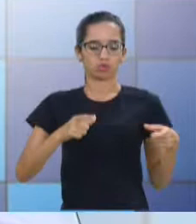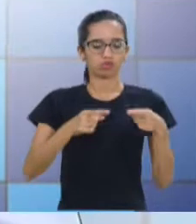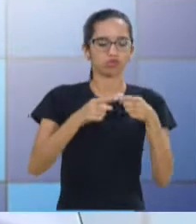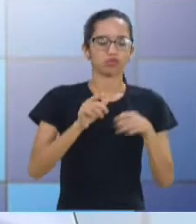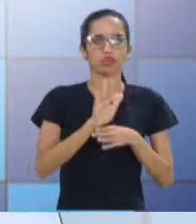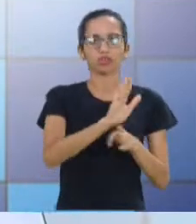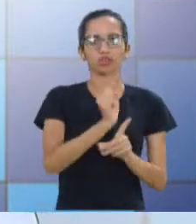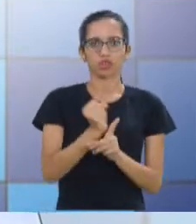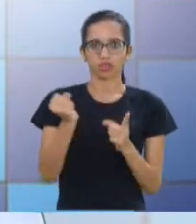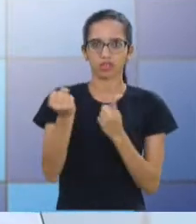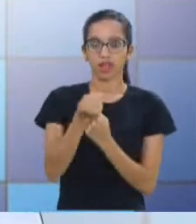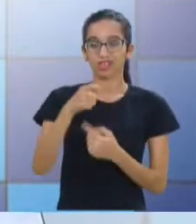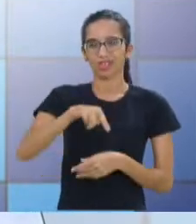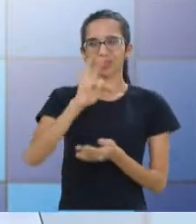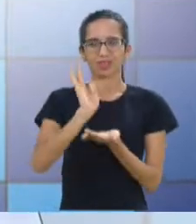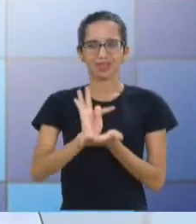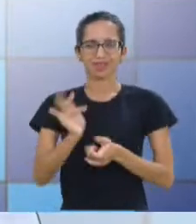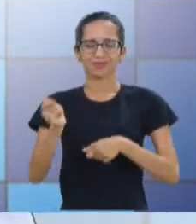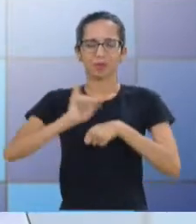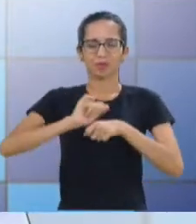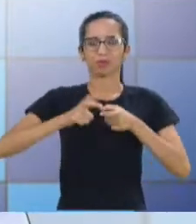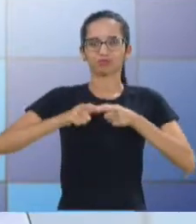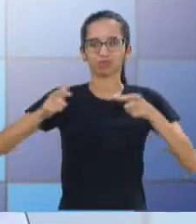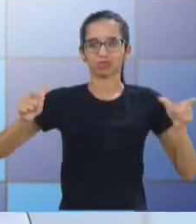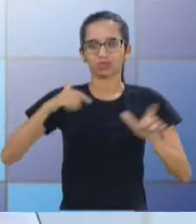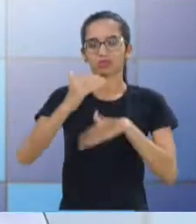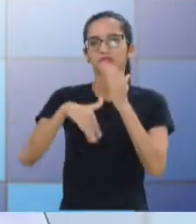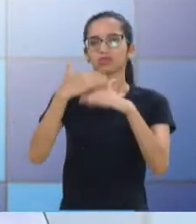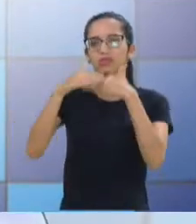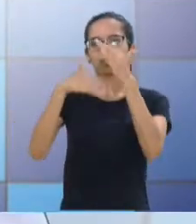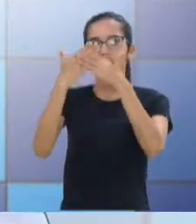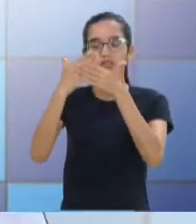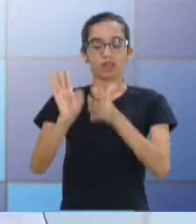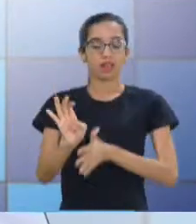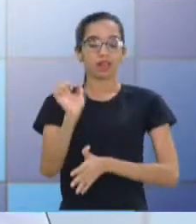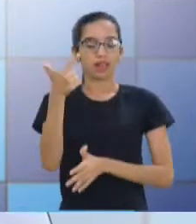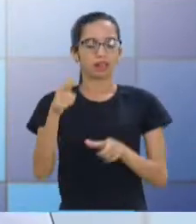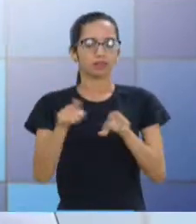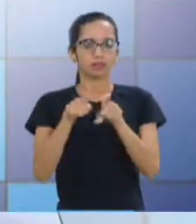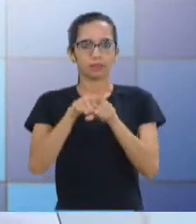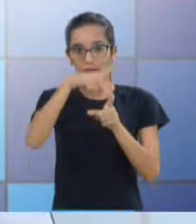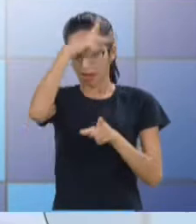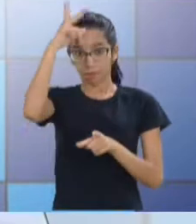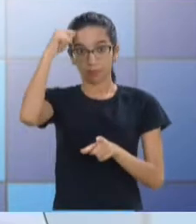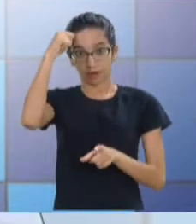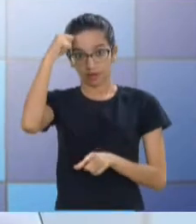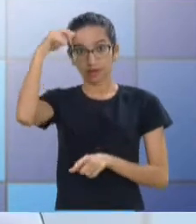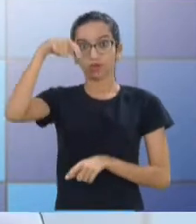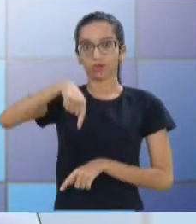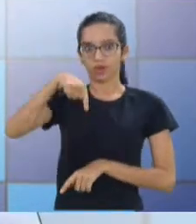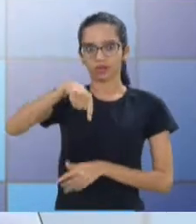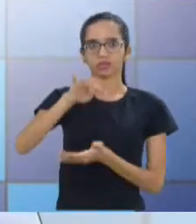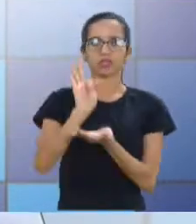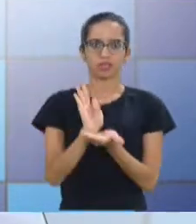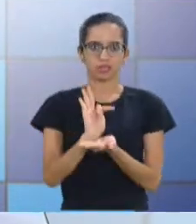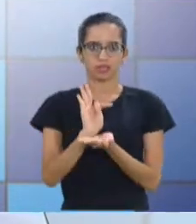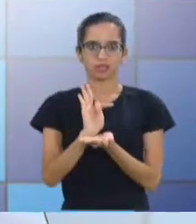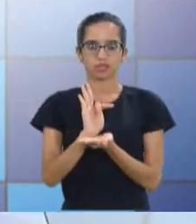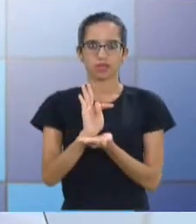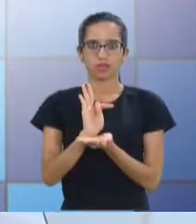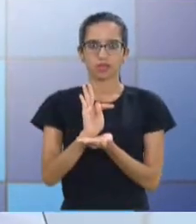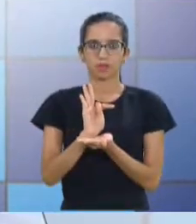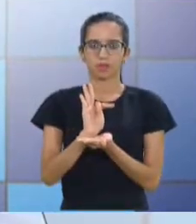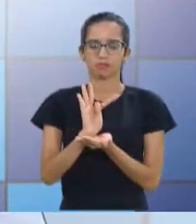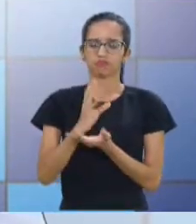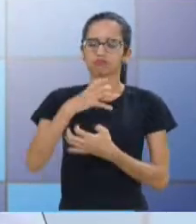teresina é uma capital que tem crescido tem evoluído e evidentemente que a prefeitura municipal da nossa capital tem